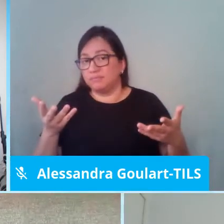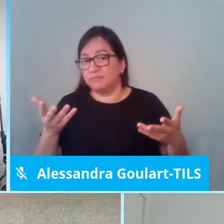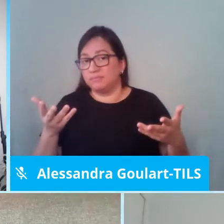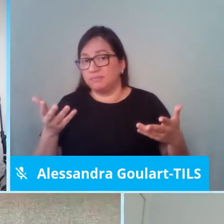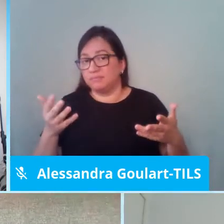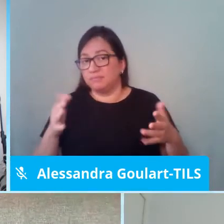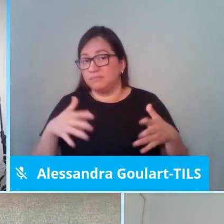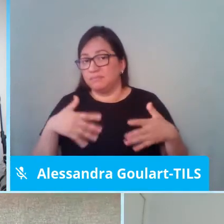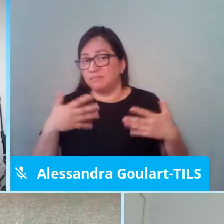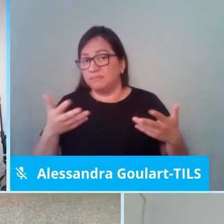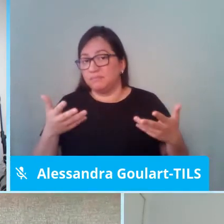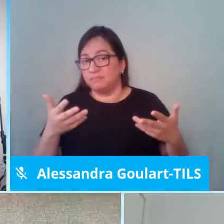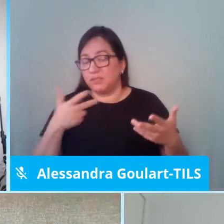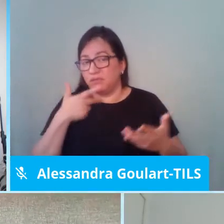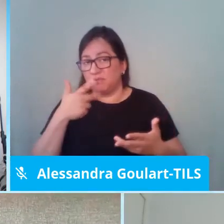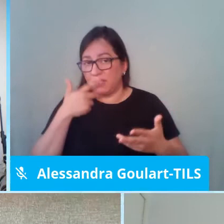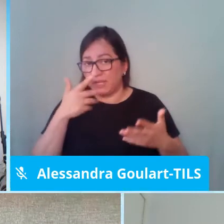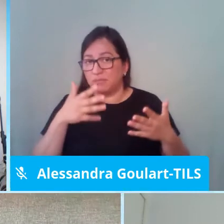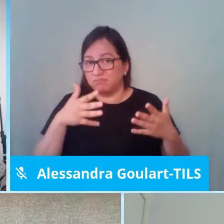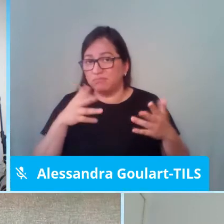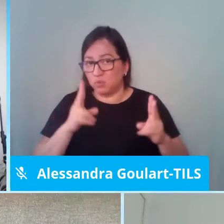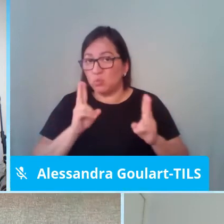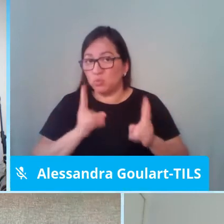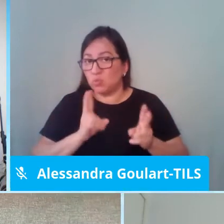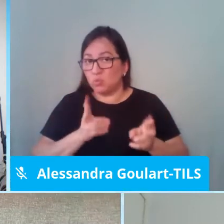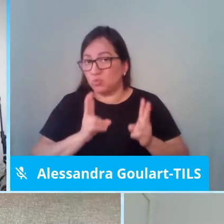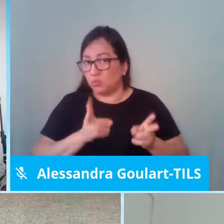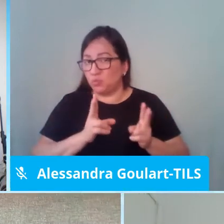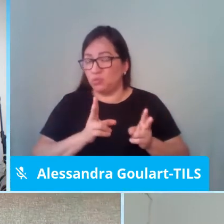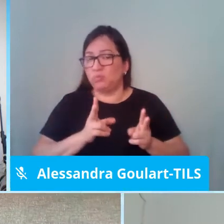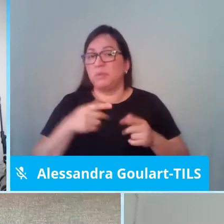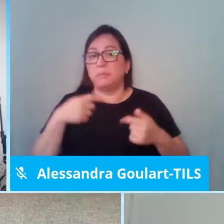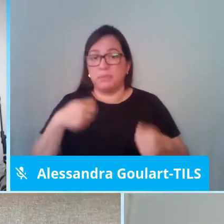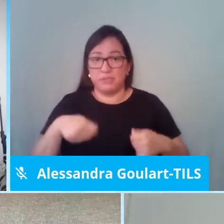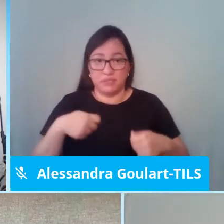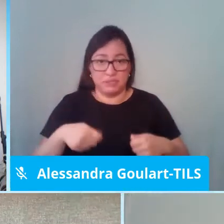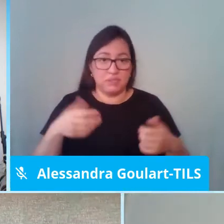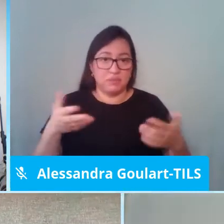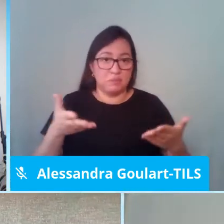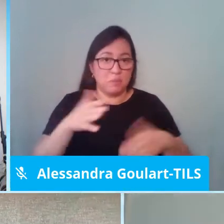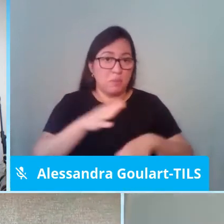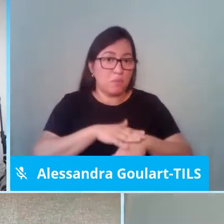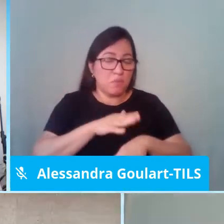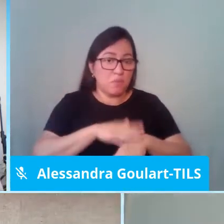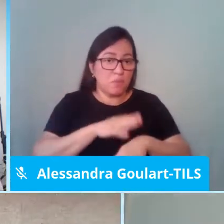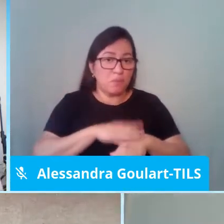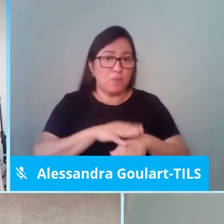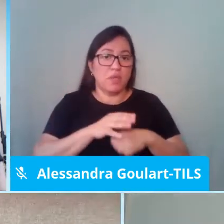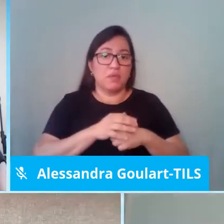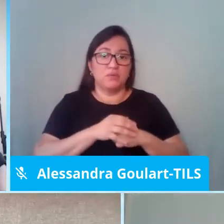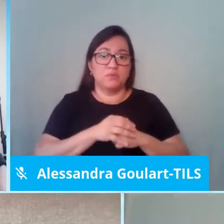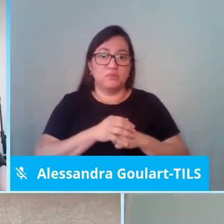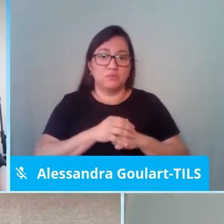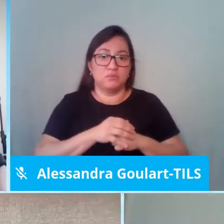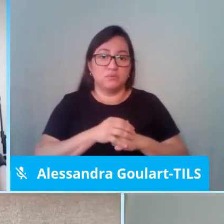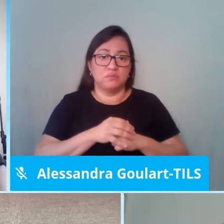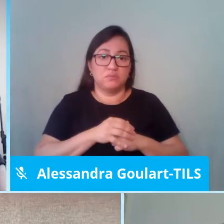então, como eu estava dizendo, assim, eu acho que a gente precisa, nesse momento, né, retomar